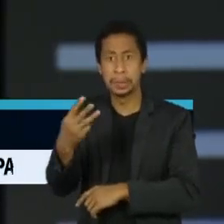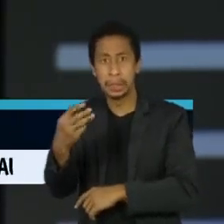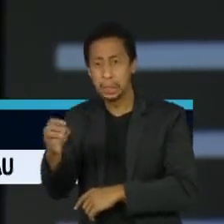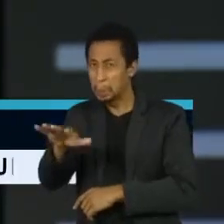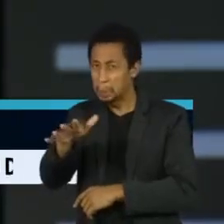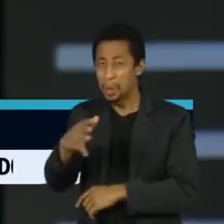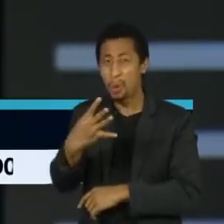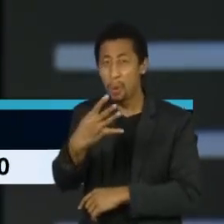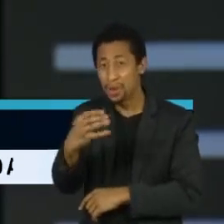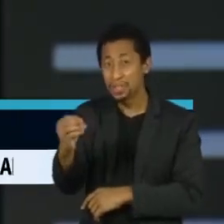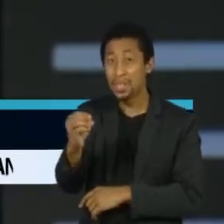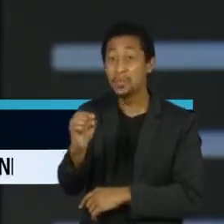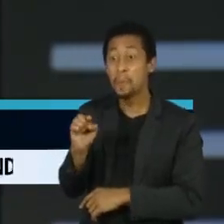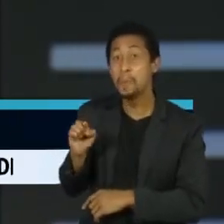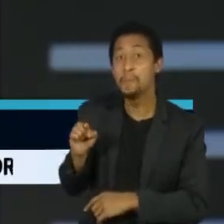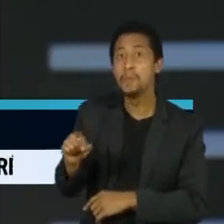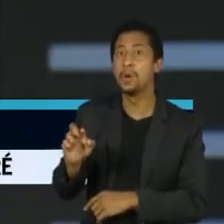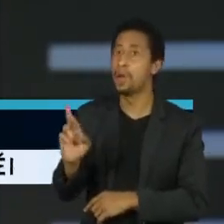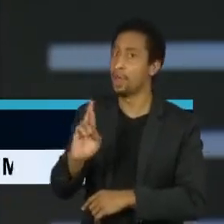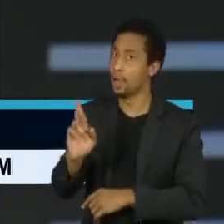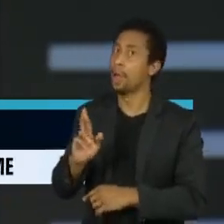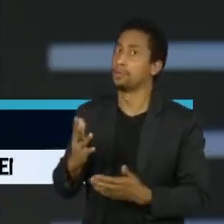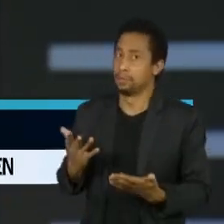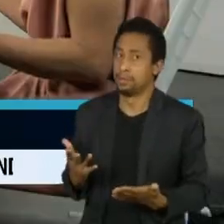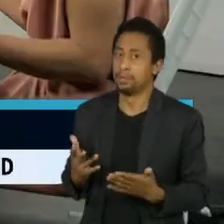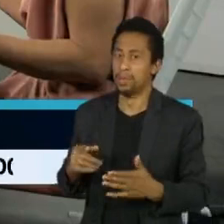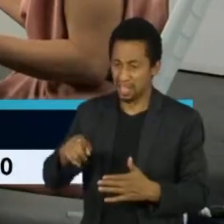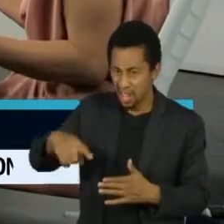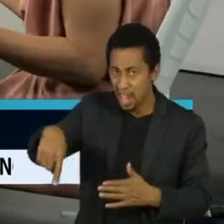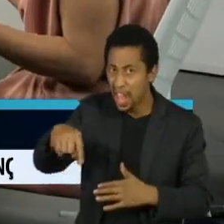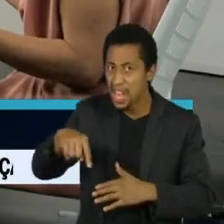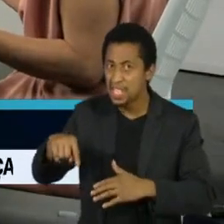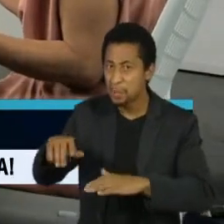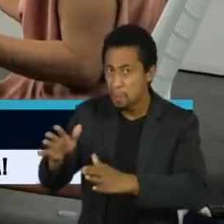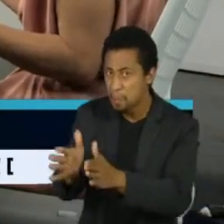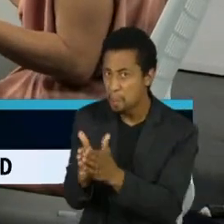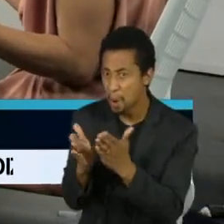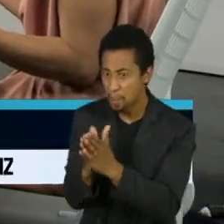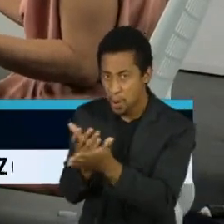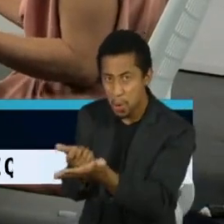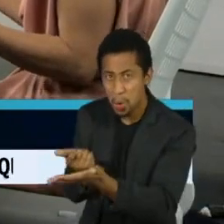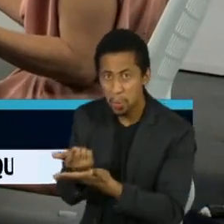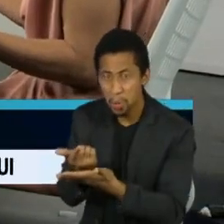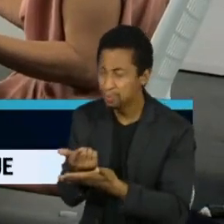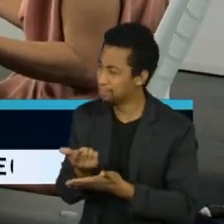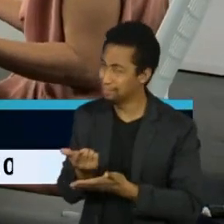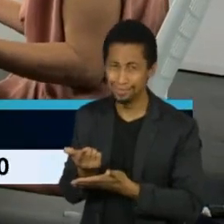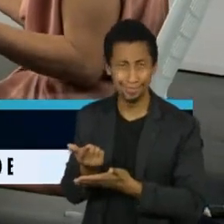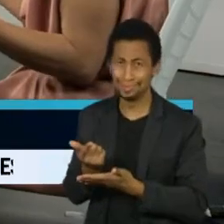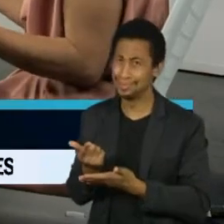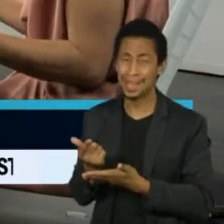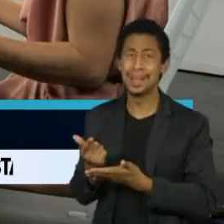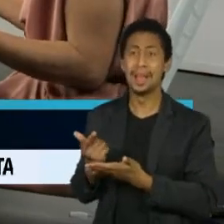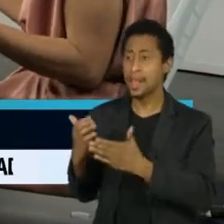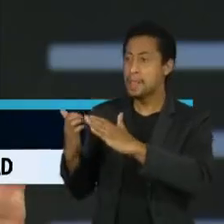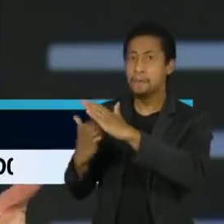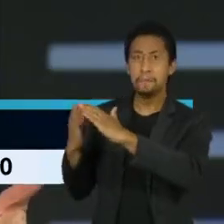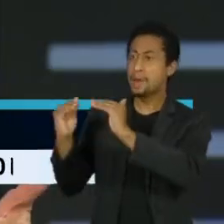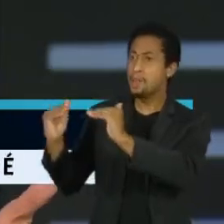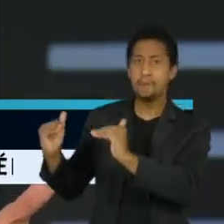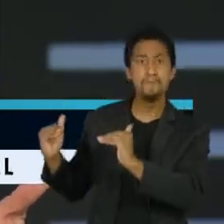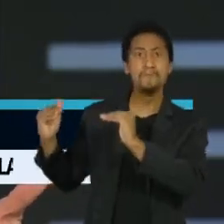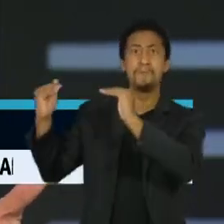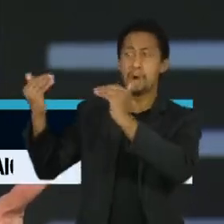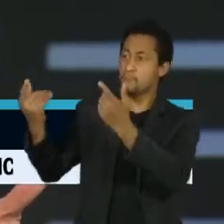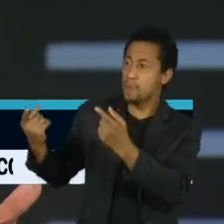reais. E essas máquinas, elas não são compradas por garimpeiros pobres. Elas são de grandes organizações que fazem lobby junto